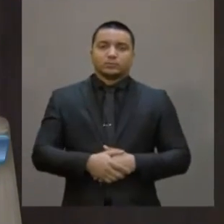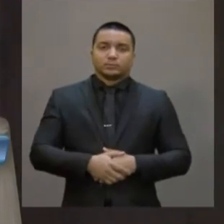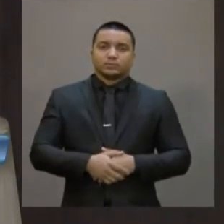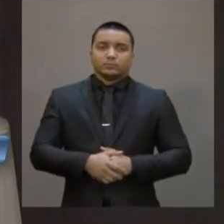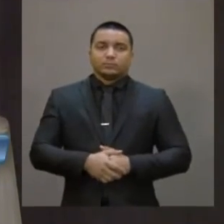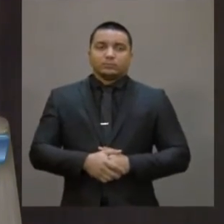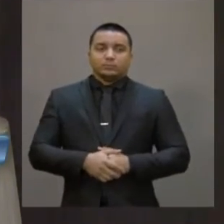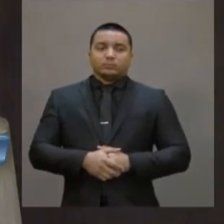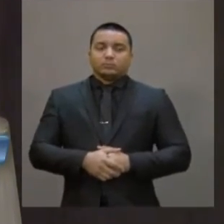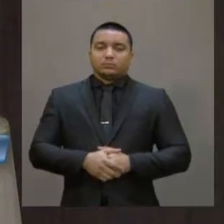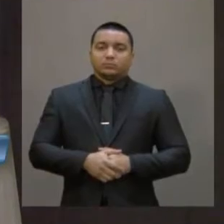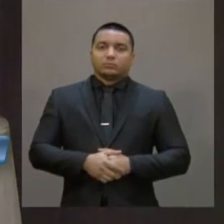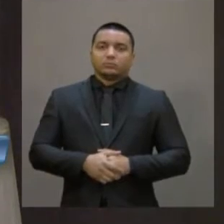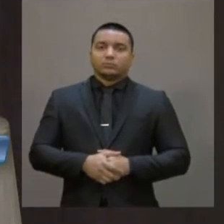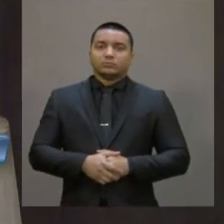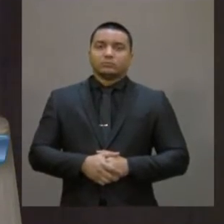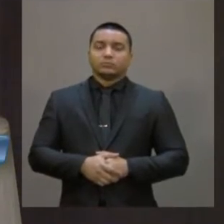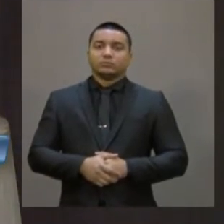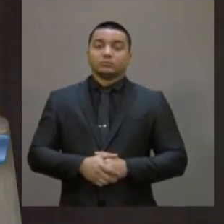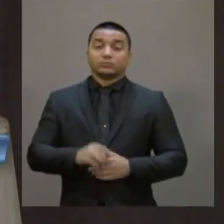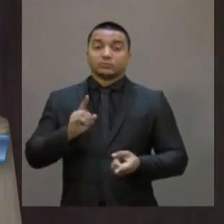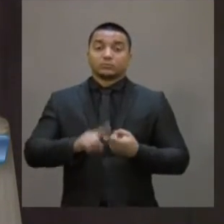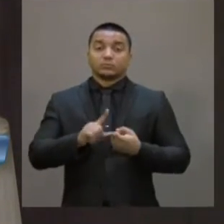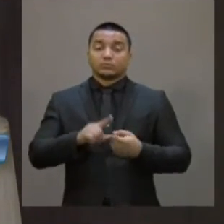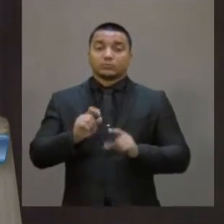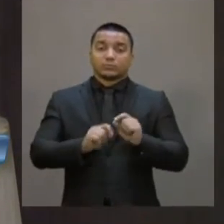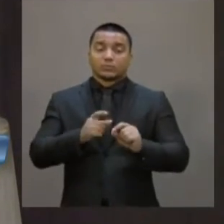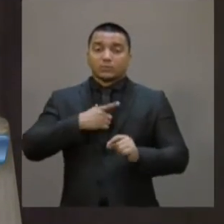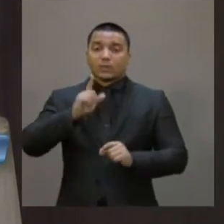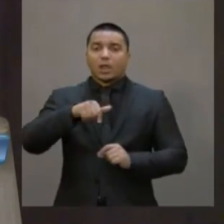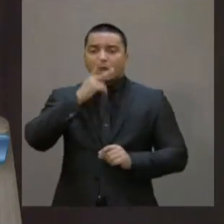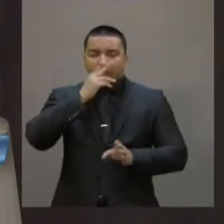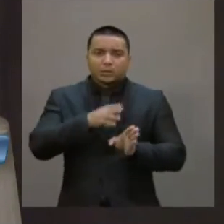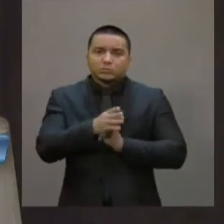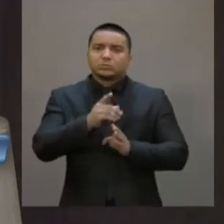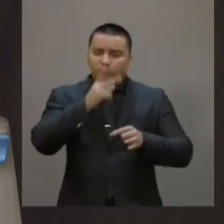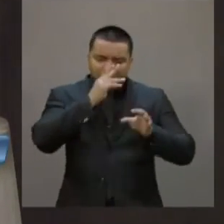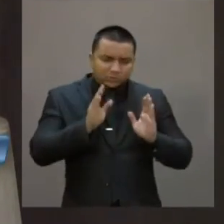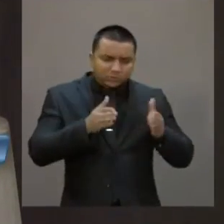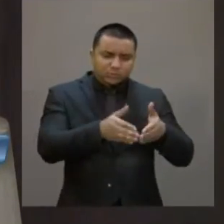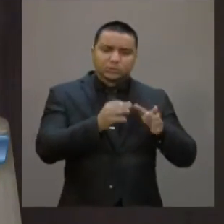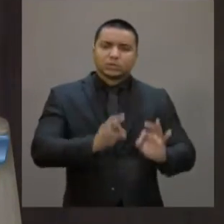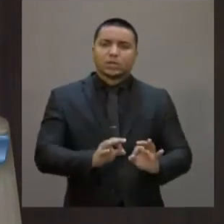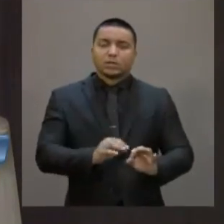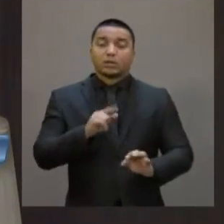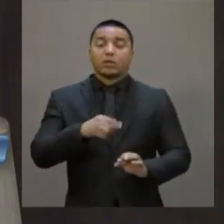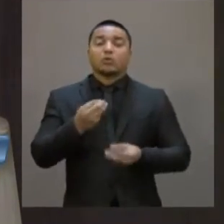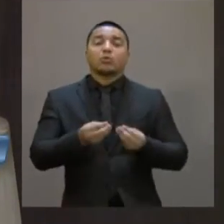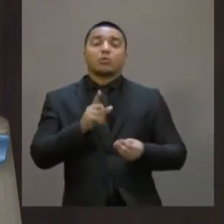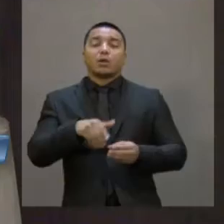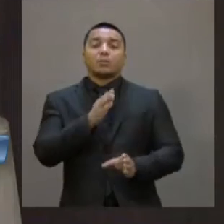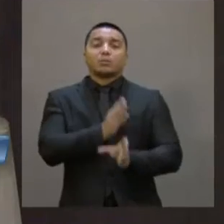orientações ideológicas e partidárias. Mas havia uma orientação precisa de que a questão ambiental ela é uma